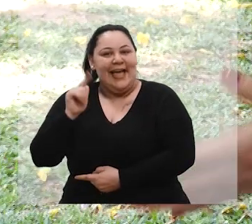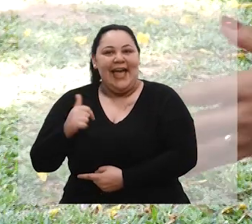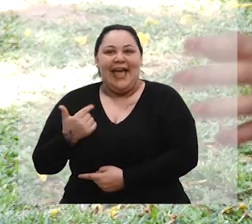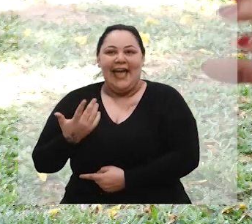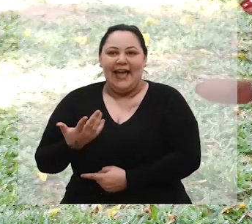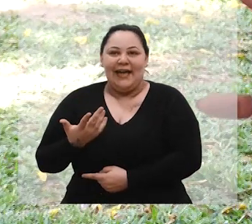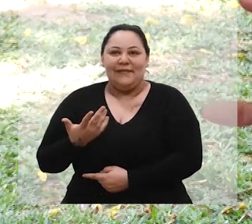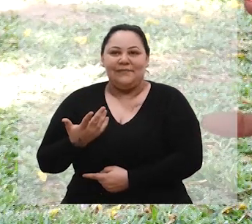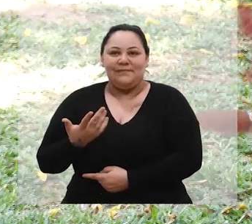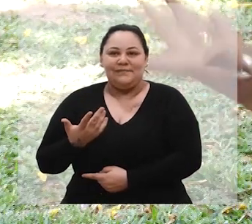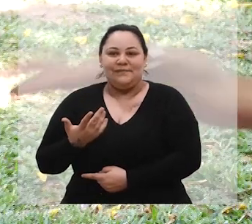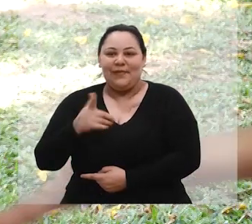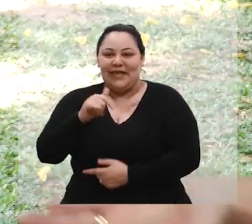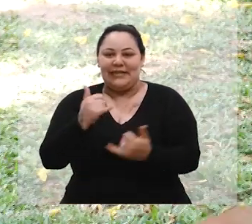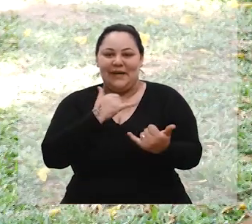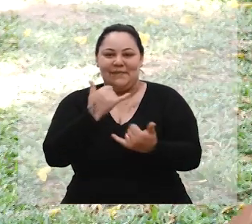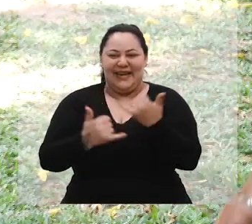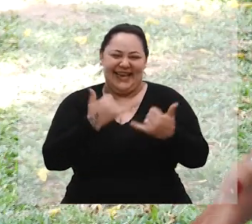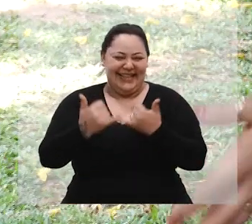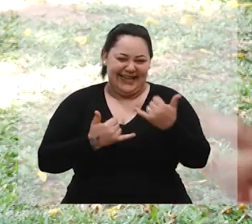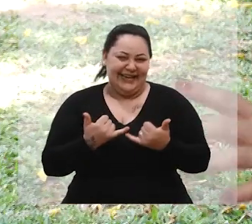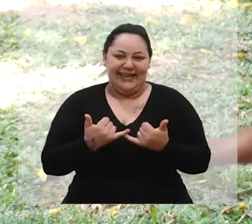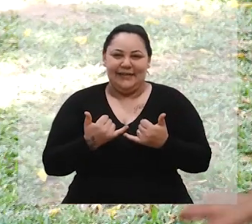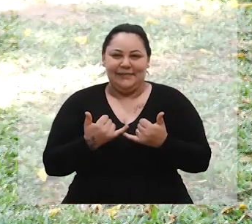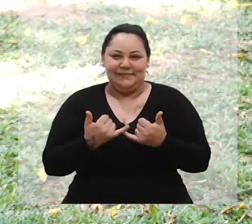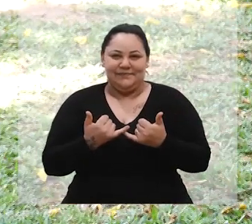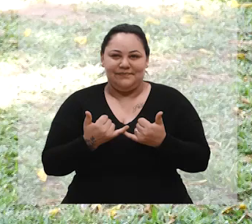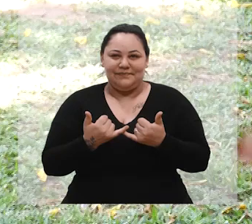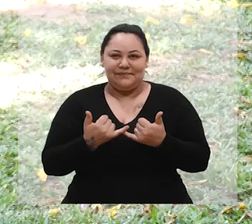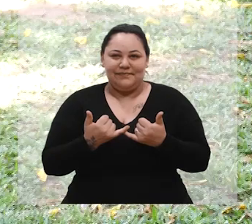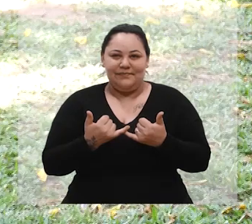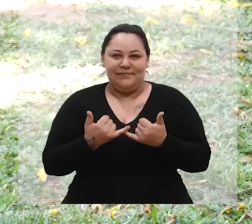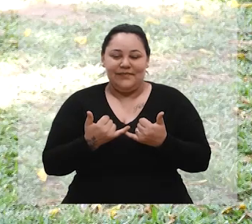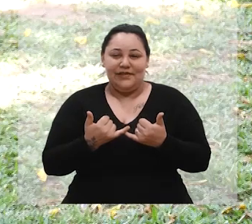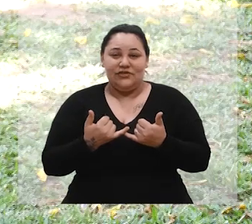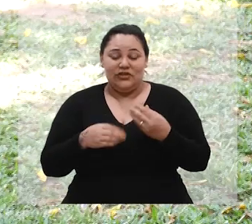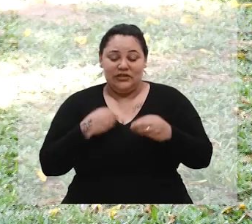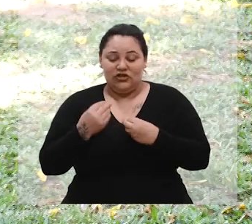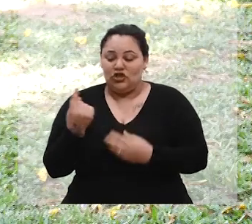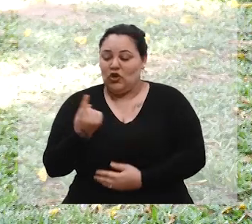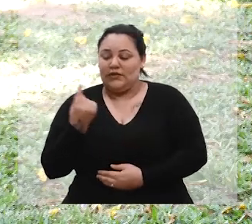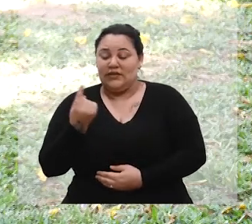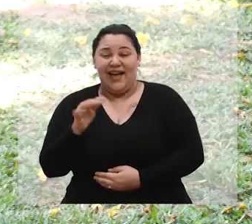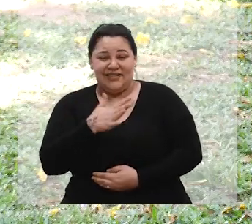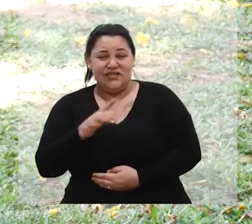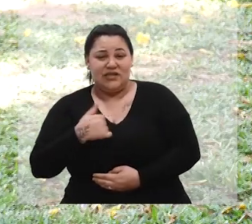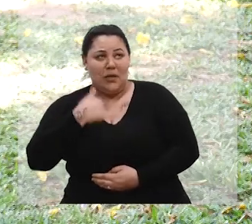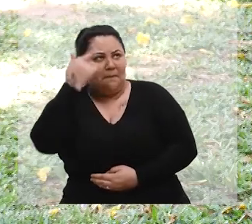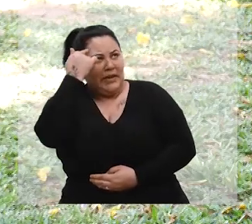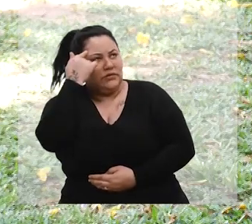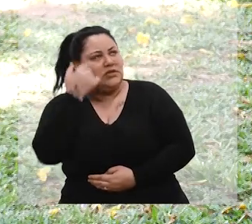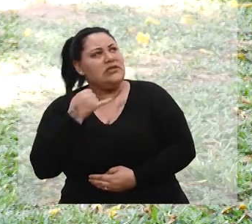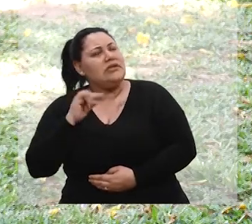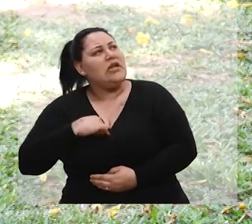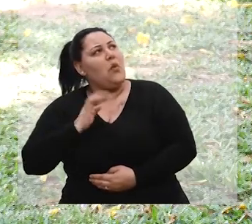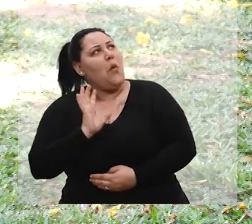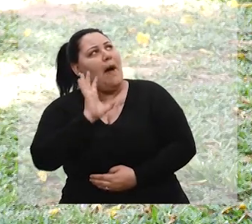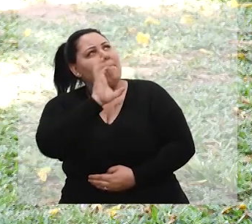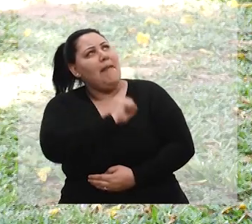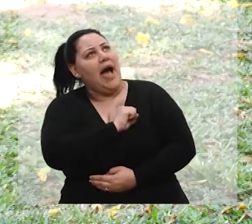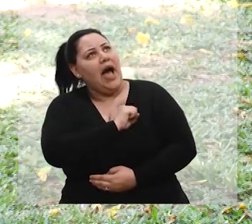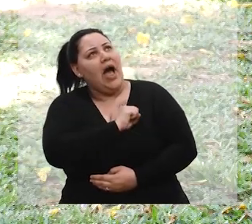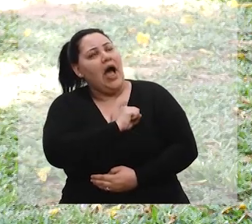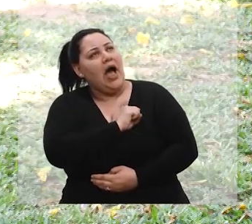essa... A brincadeira do A Gente Mira no Amor e Certa na Solidão é isso. A gente tende a pensar que se eu amar e for